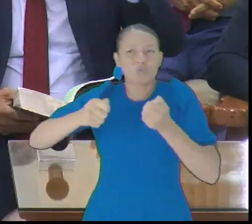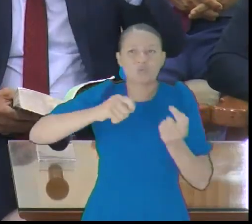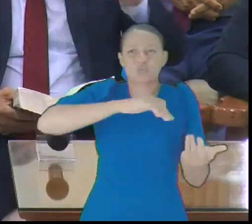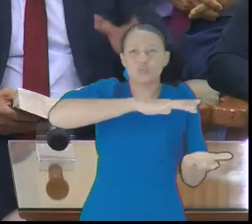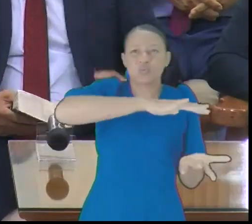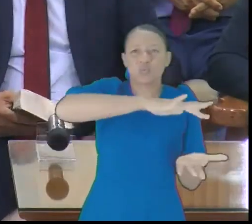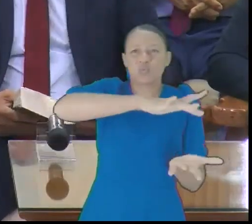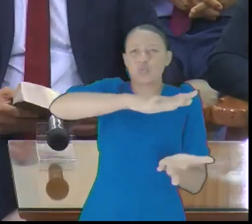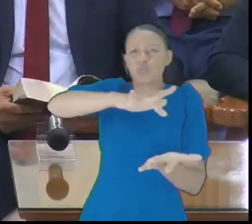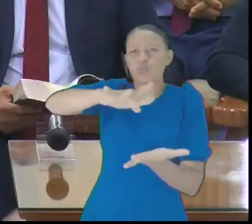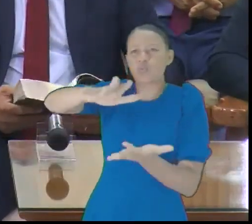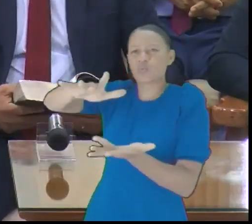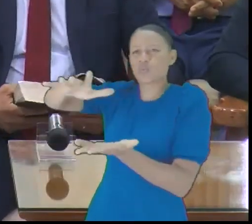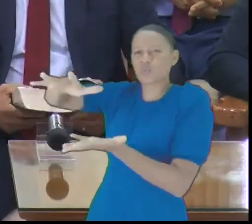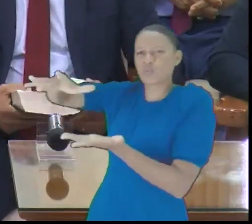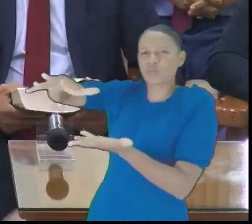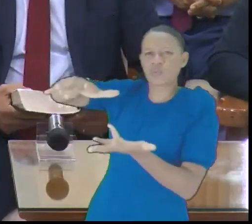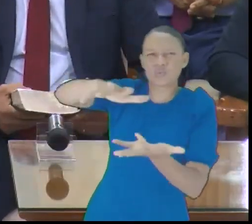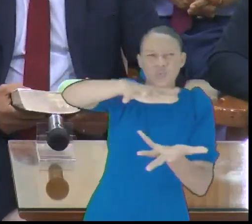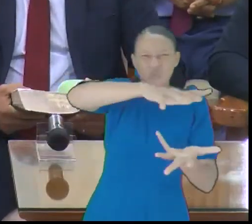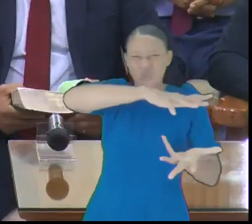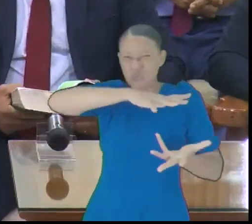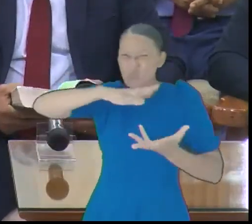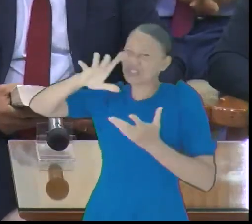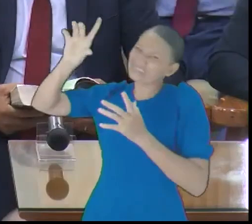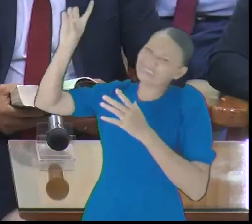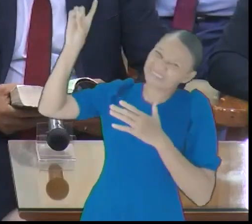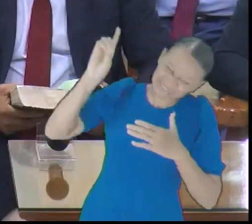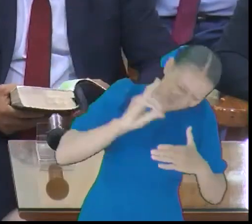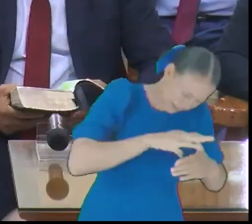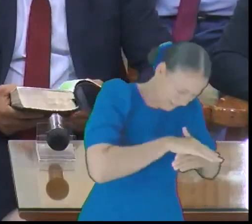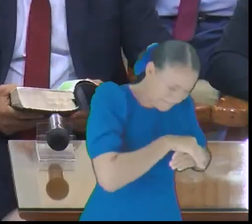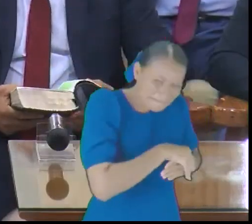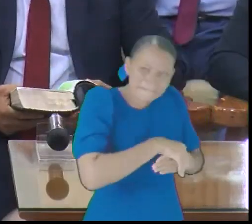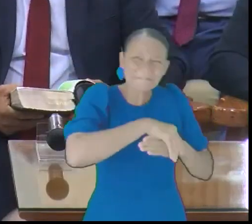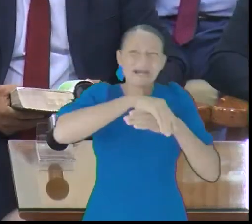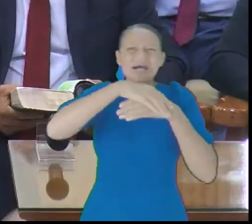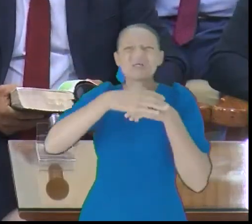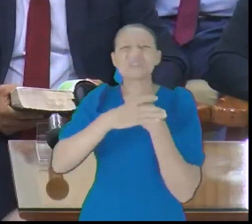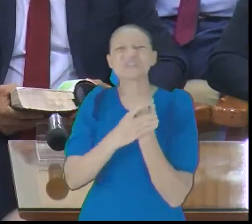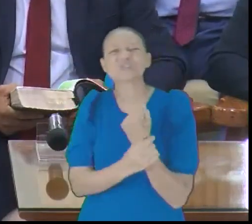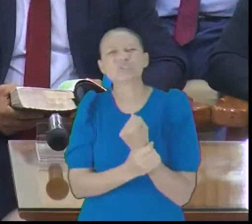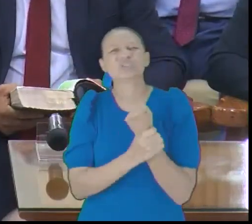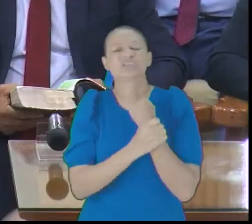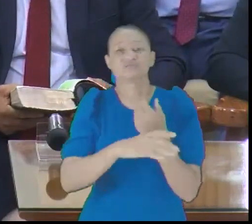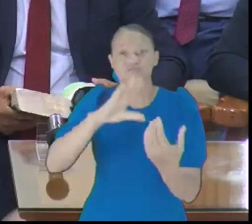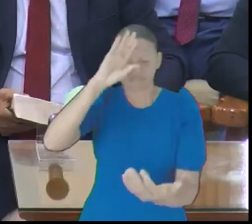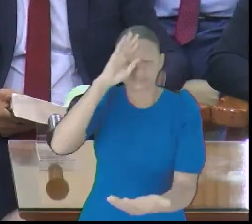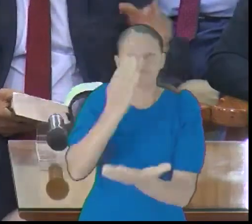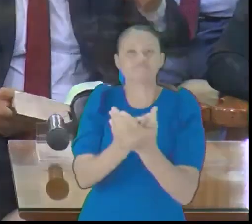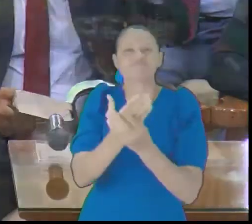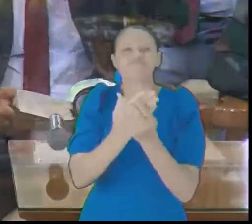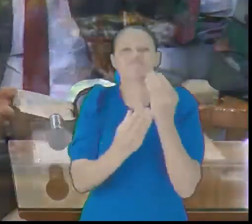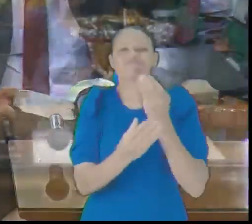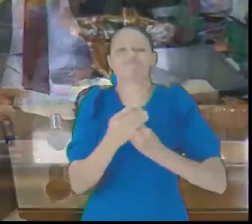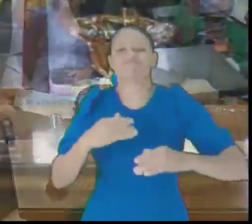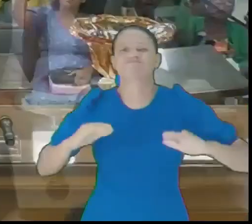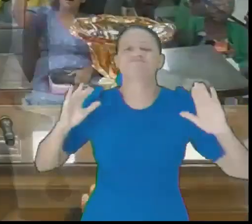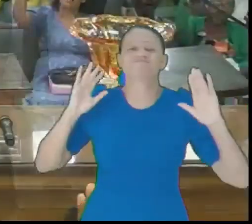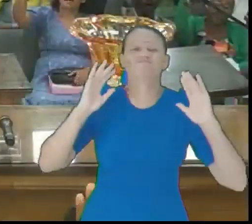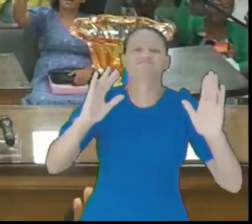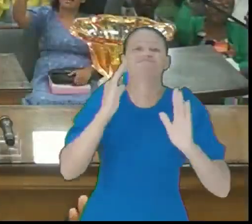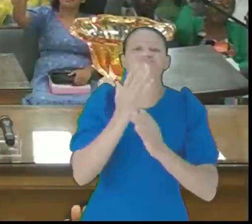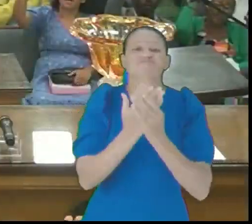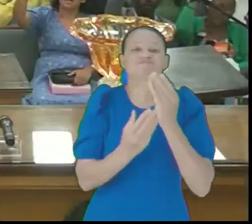universo, ele segura firmemente nas nossas mãos. Quem crê assim, levante a mão